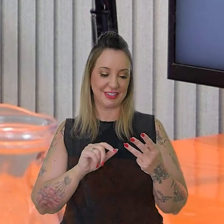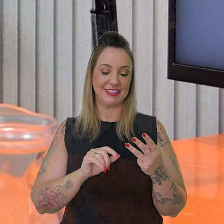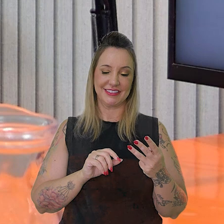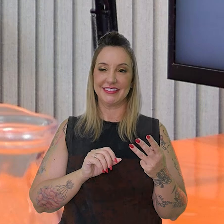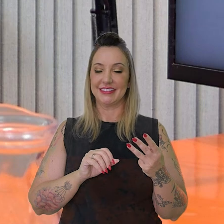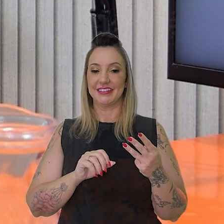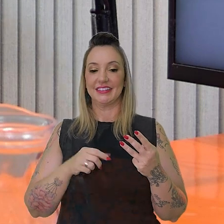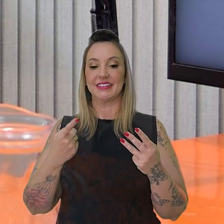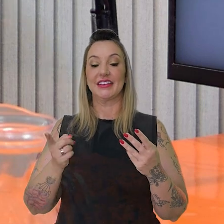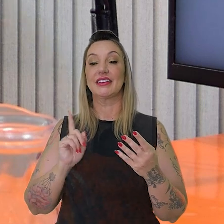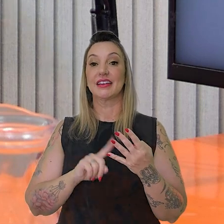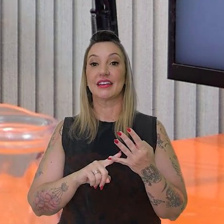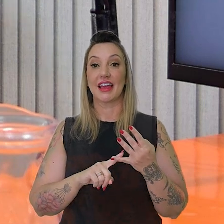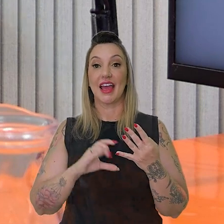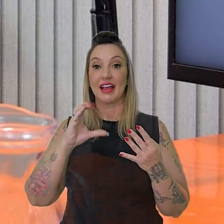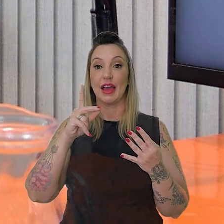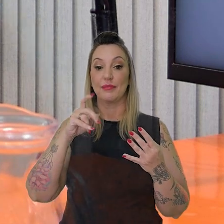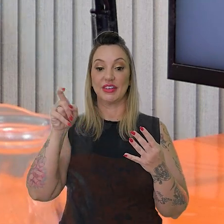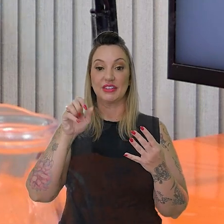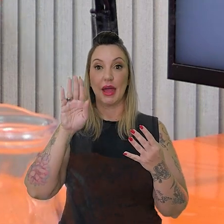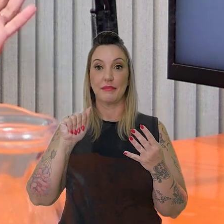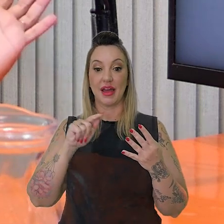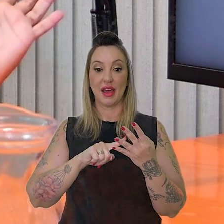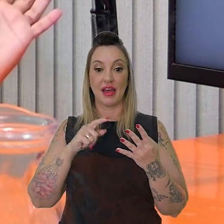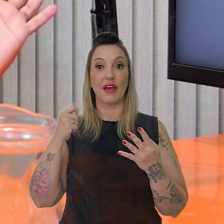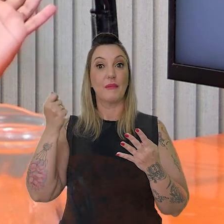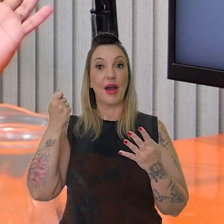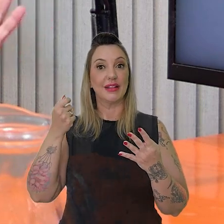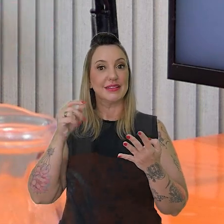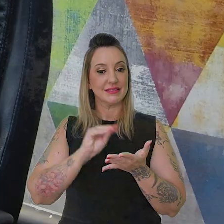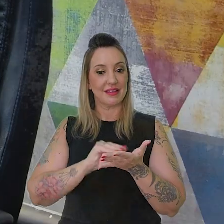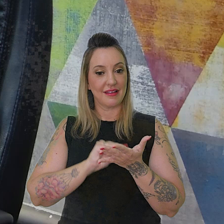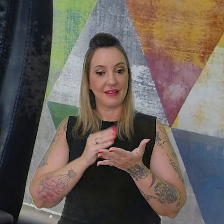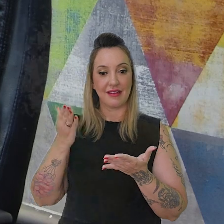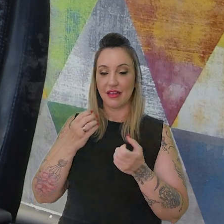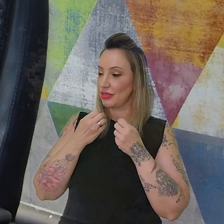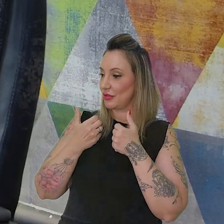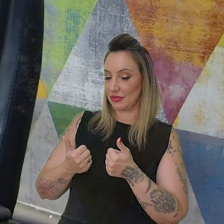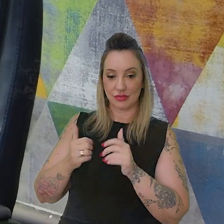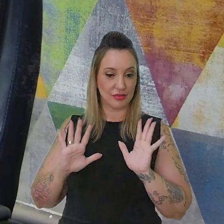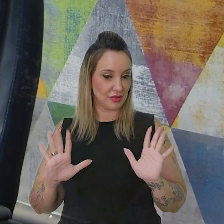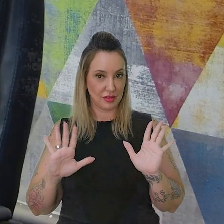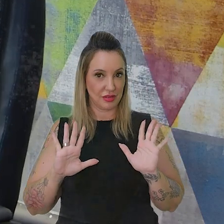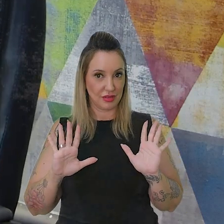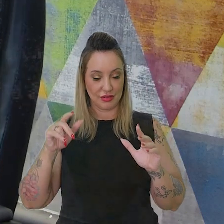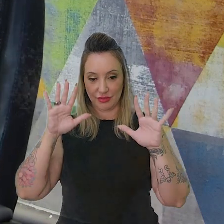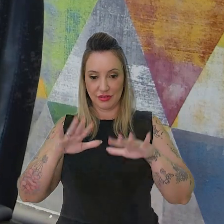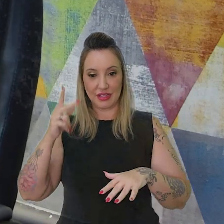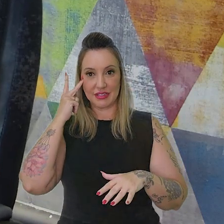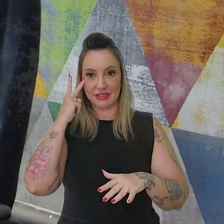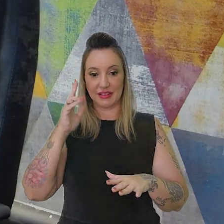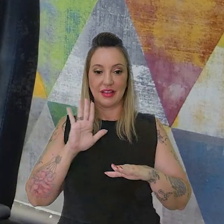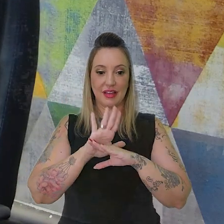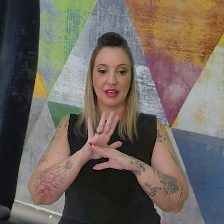né É verdade uma baiana e uma Cap chav mas que não tem Paulista não tem Paulista tudo bem gente porque não mas tudo fica em